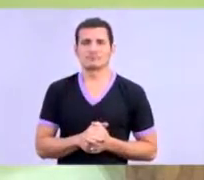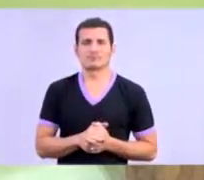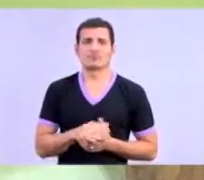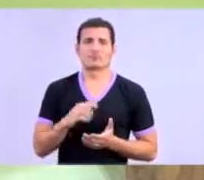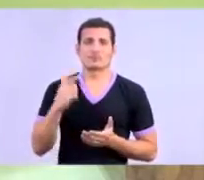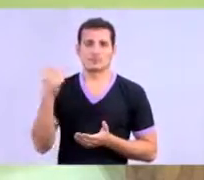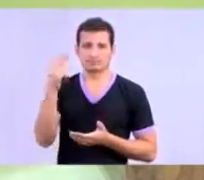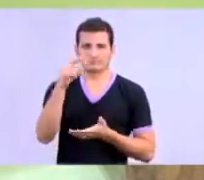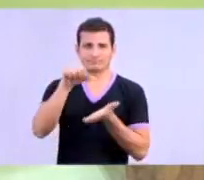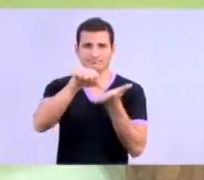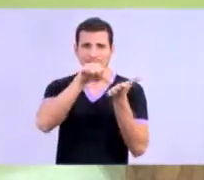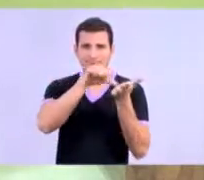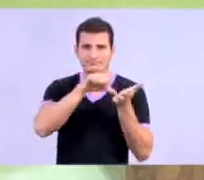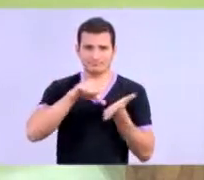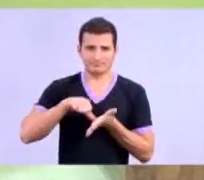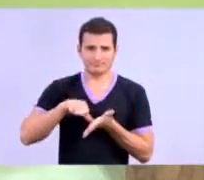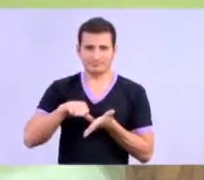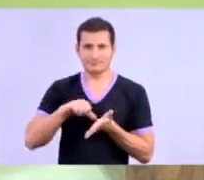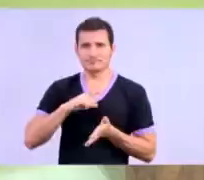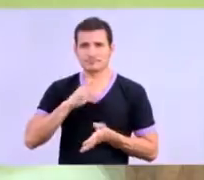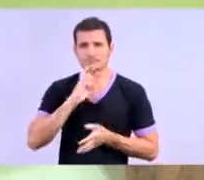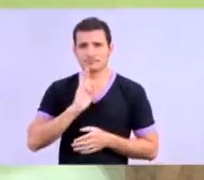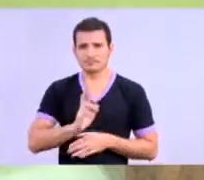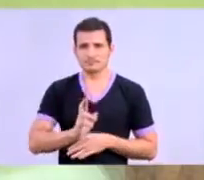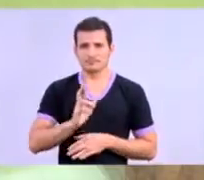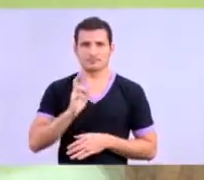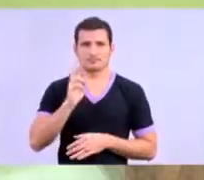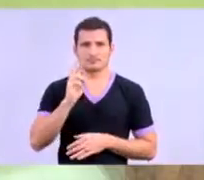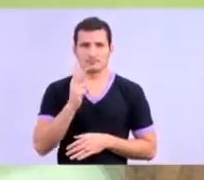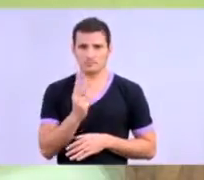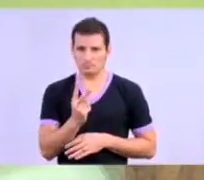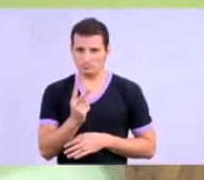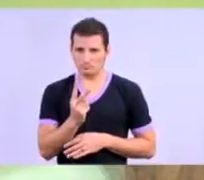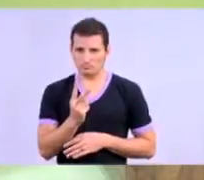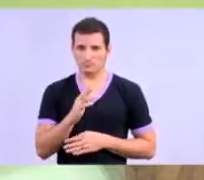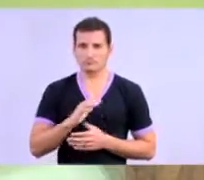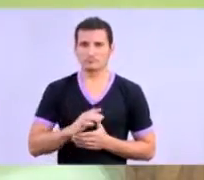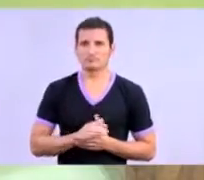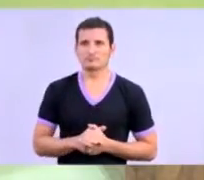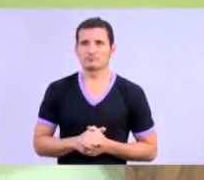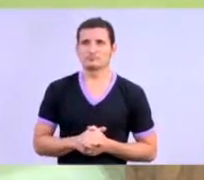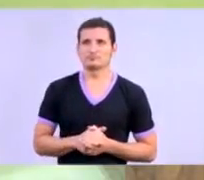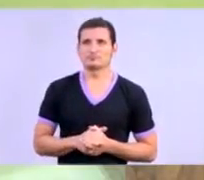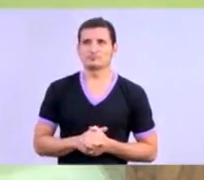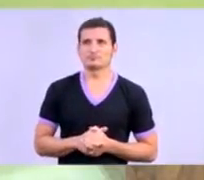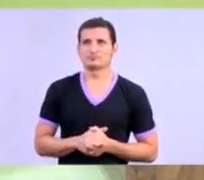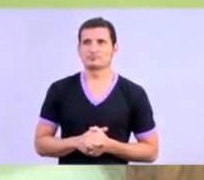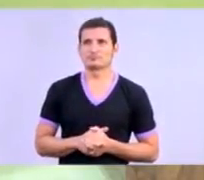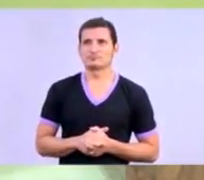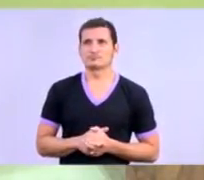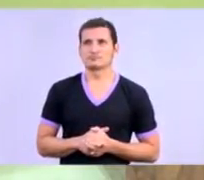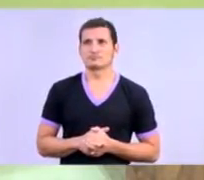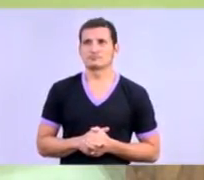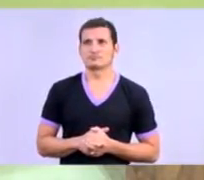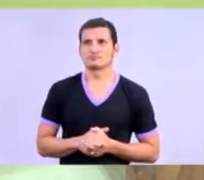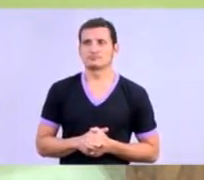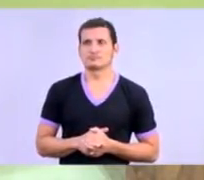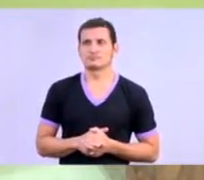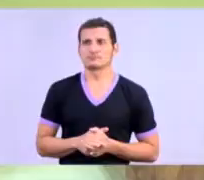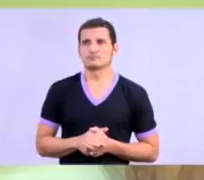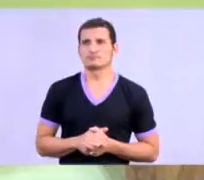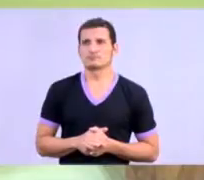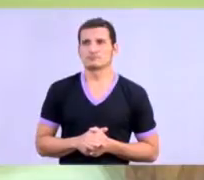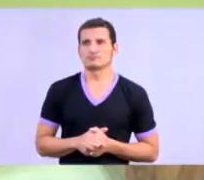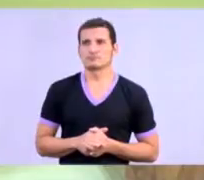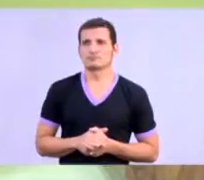polos, né? Nós temos duas respostas que nós conseguimos no intervalo para essas duas questões, para essa questão 3, que é